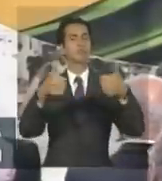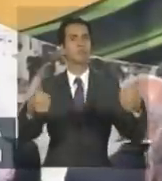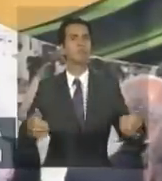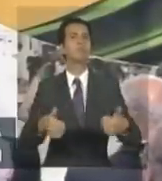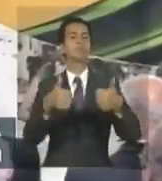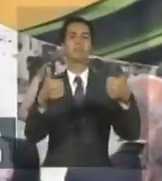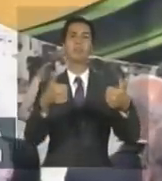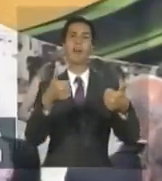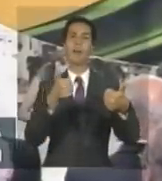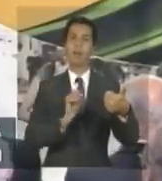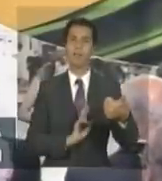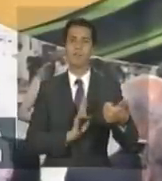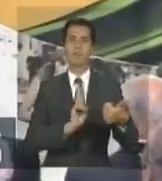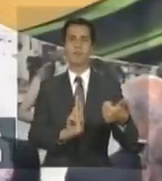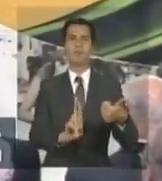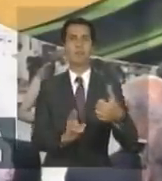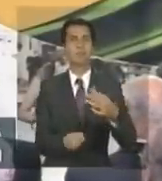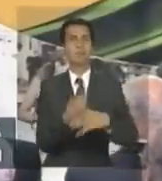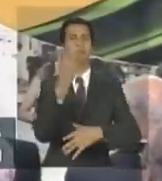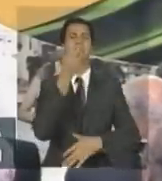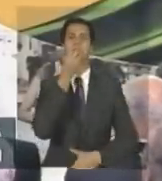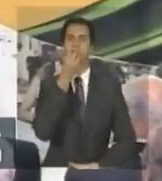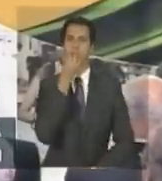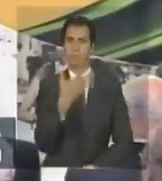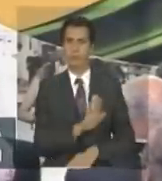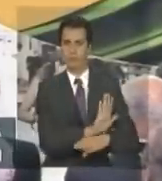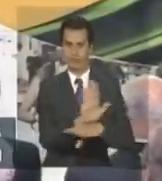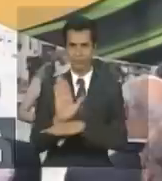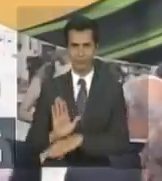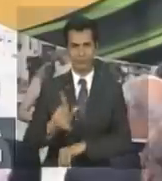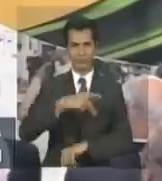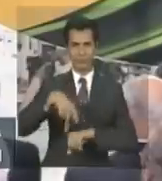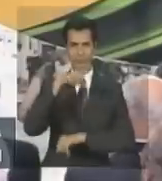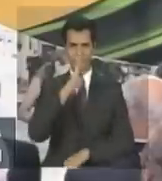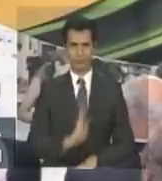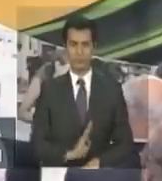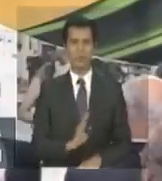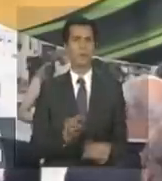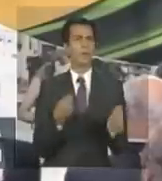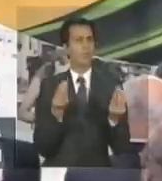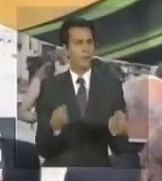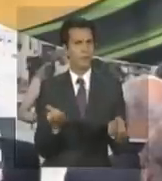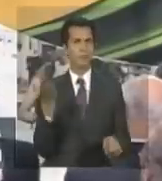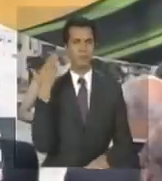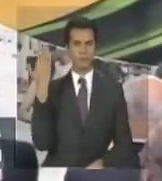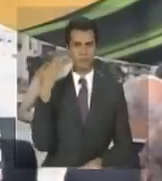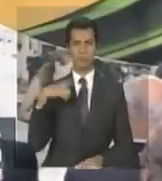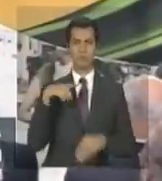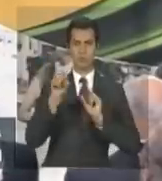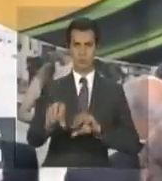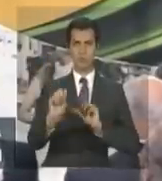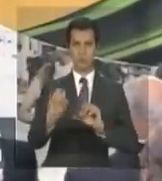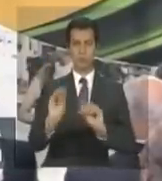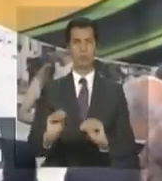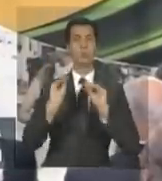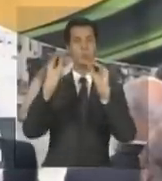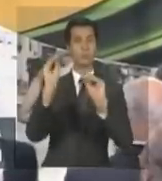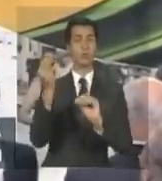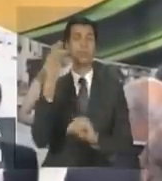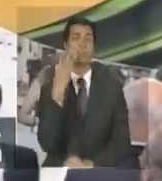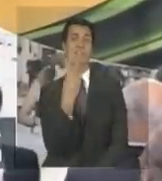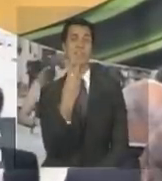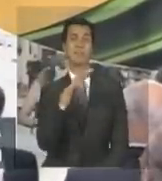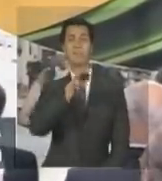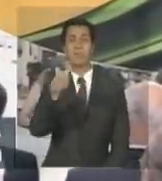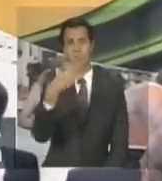mostrando os resultados para o país. Imaginem vocês sair de 3 milhões de matrículas na educação superior e atingir,